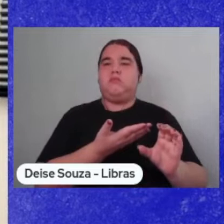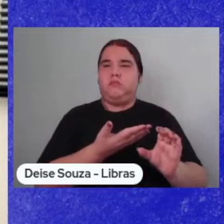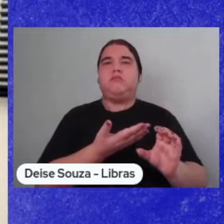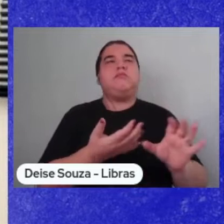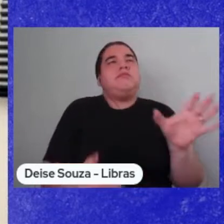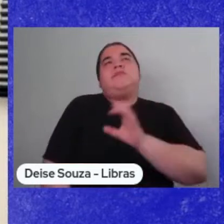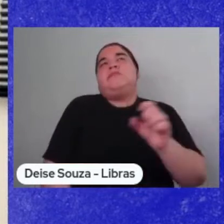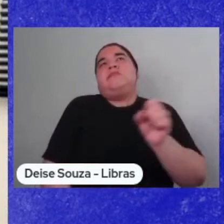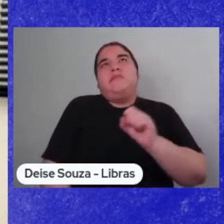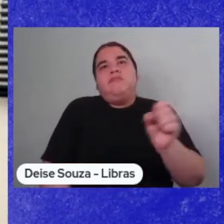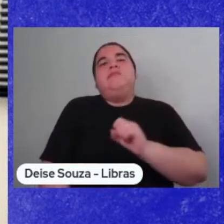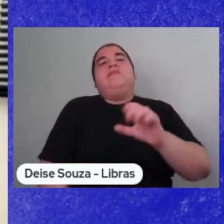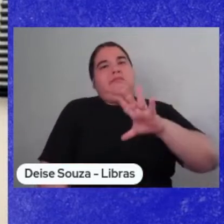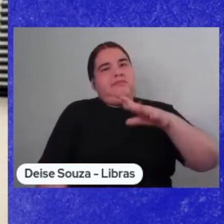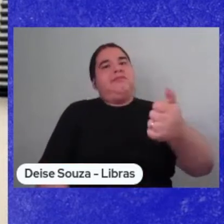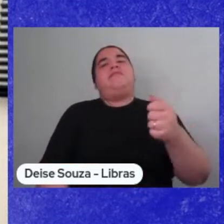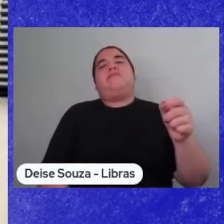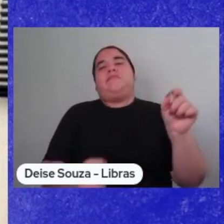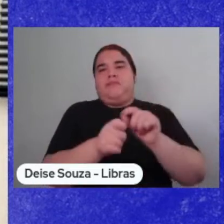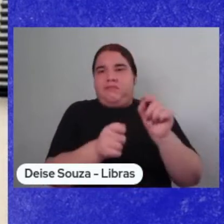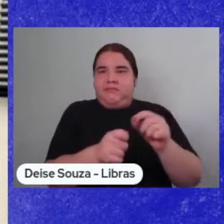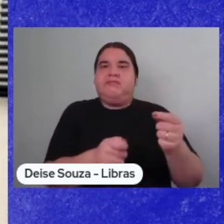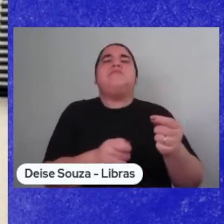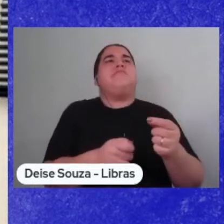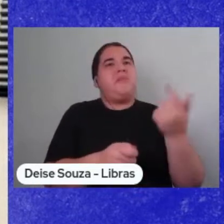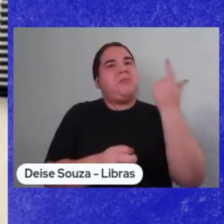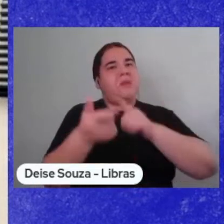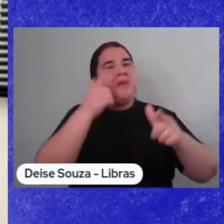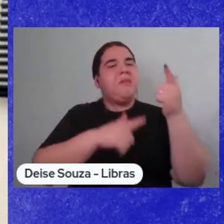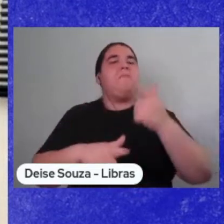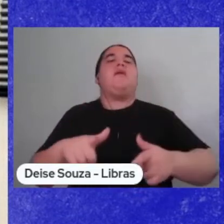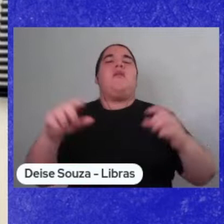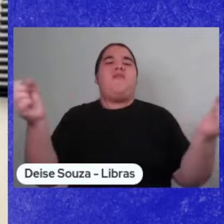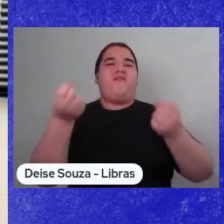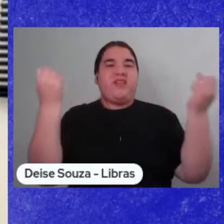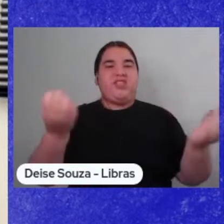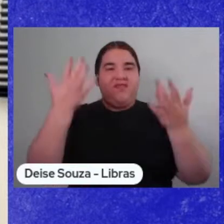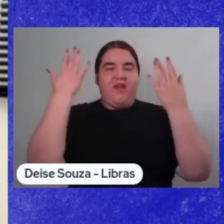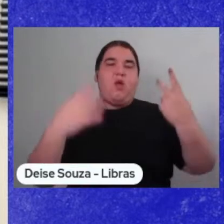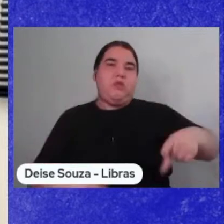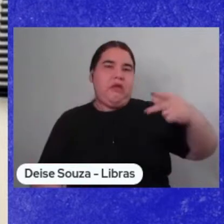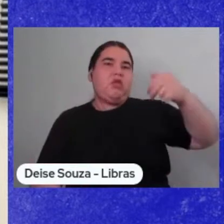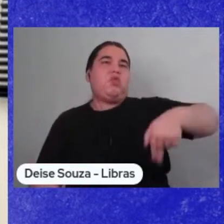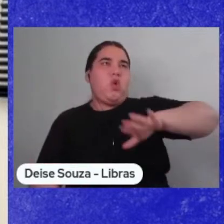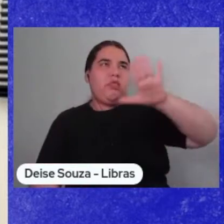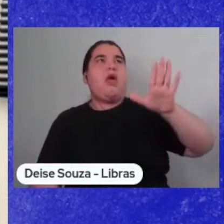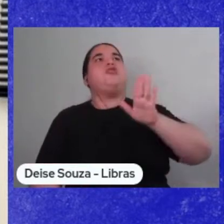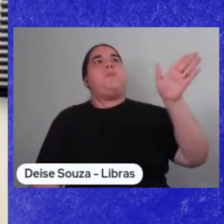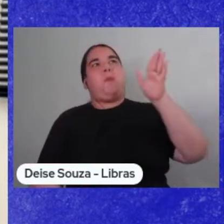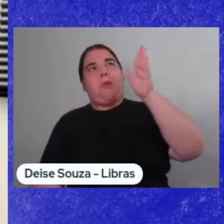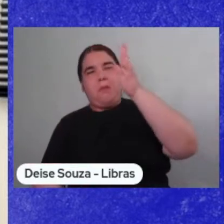mesmo. Mas acabou dando certo, a gente participou de alguns festivais por aqui no Nordeste.